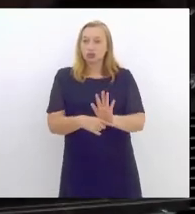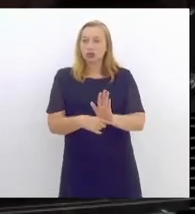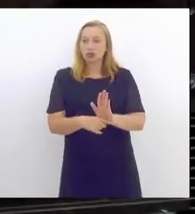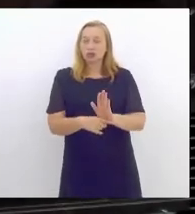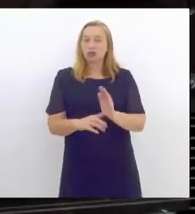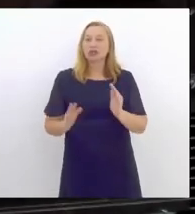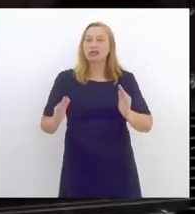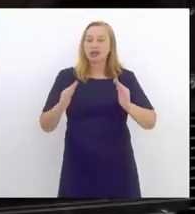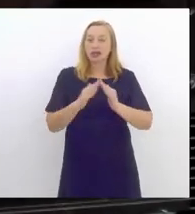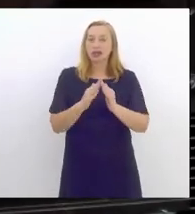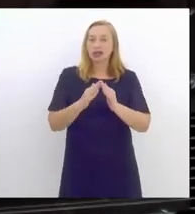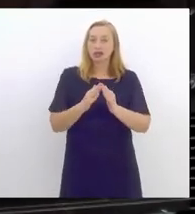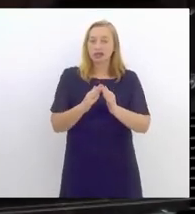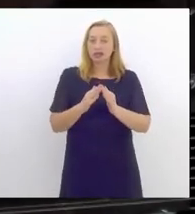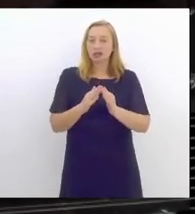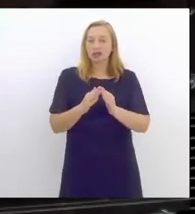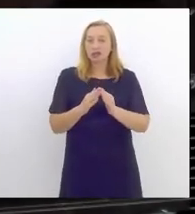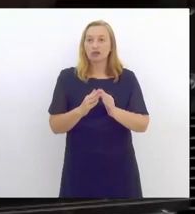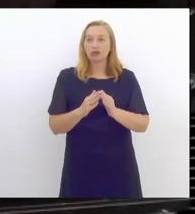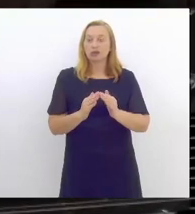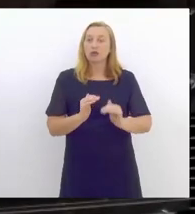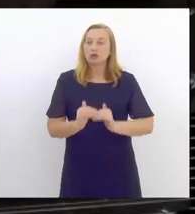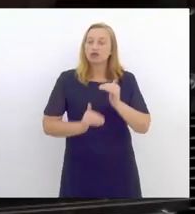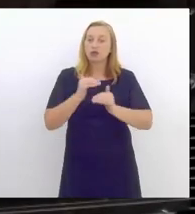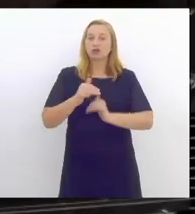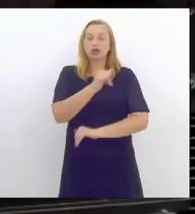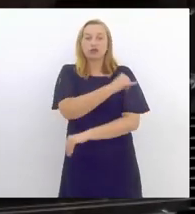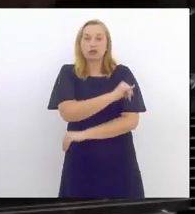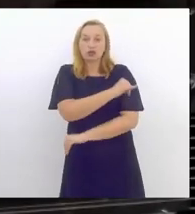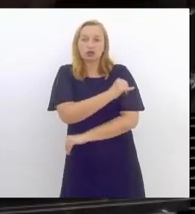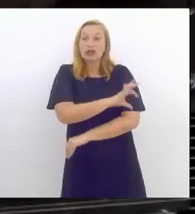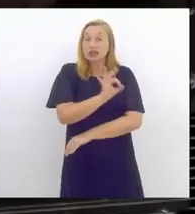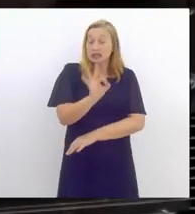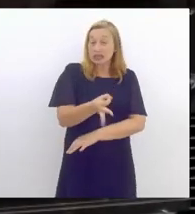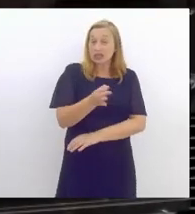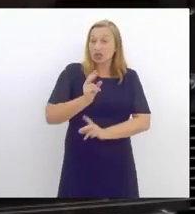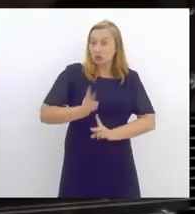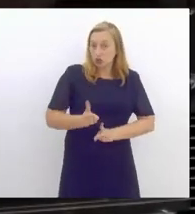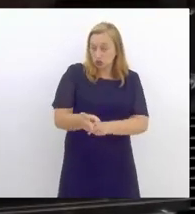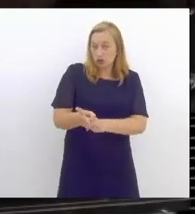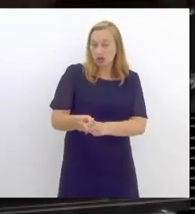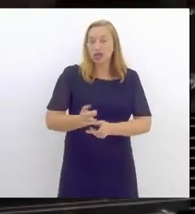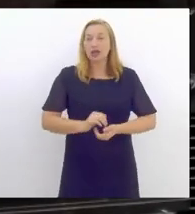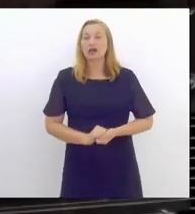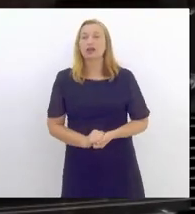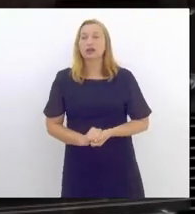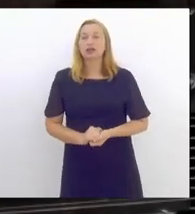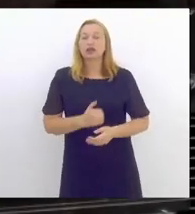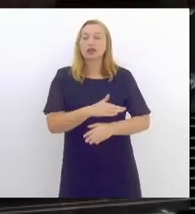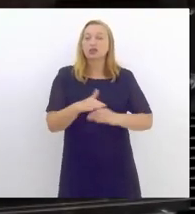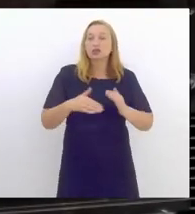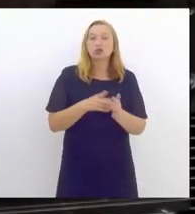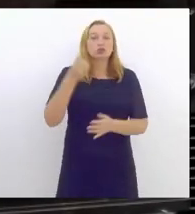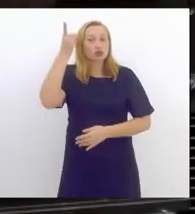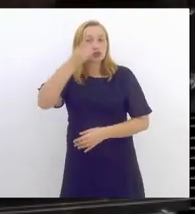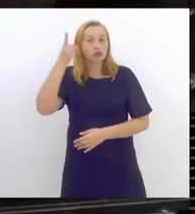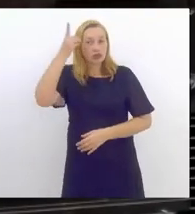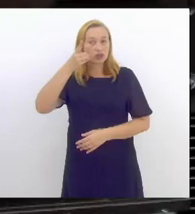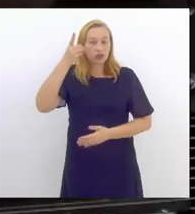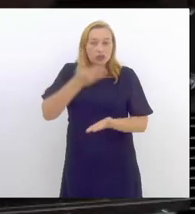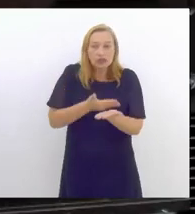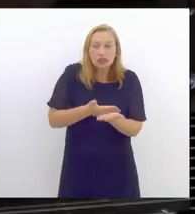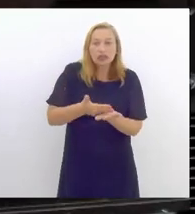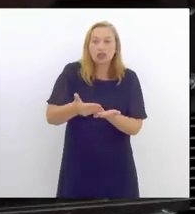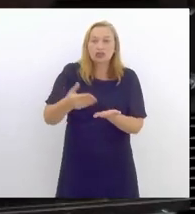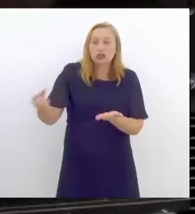deu à retomada do Rio de Janeiro. Estou certo que continuará a fazê-lo, com todos os parlamentares que darão início a